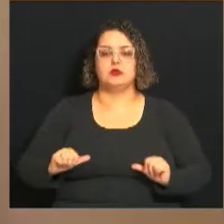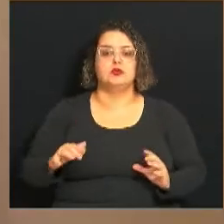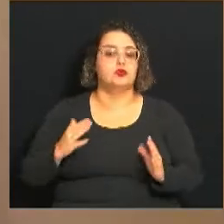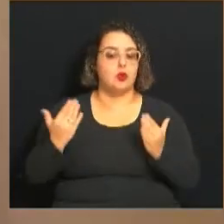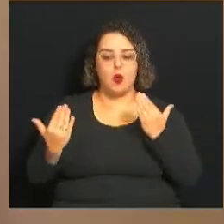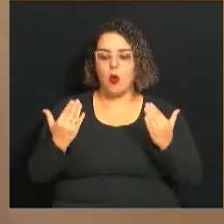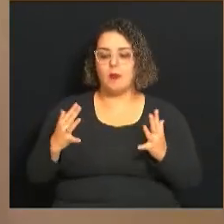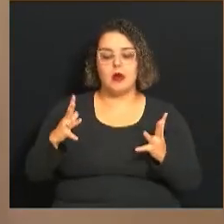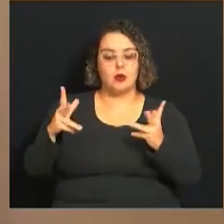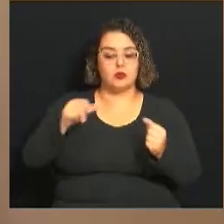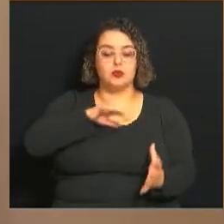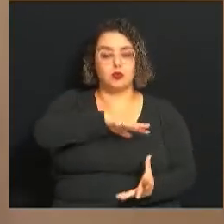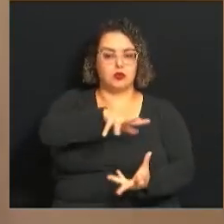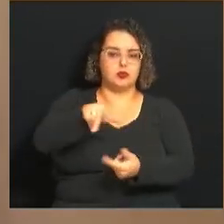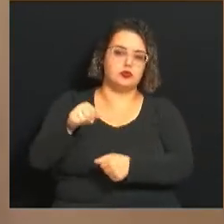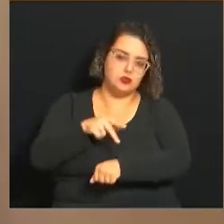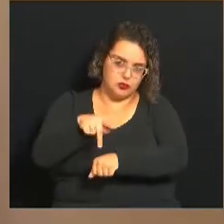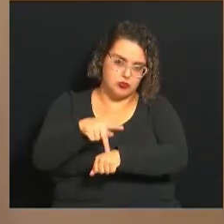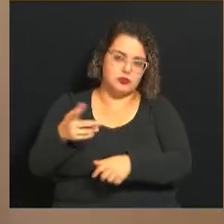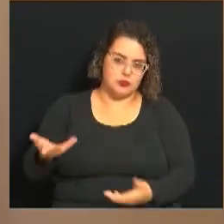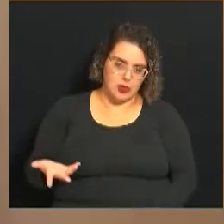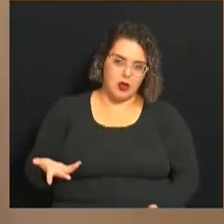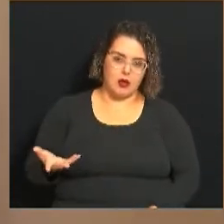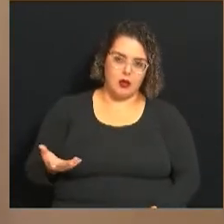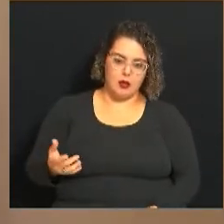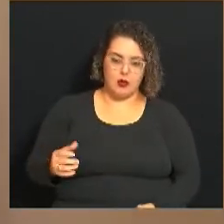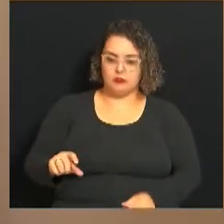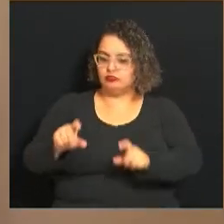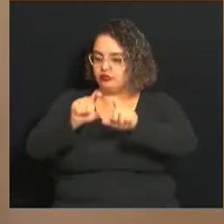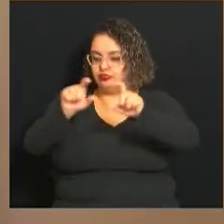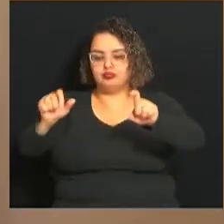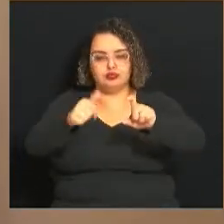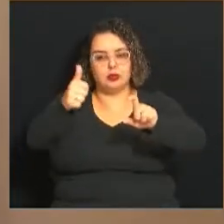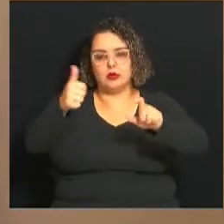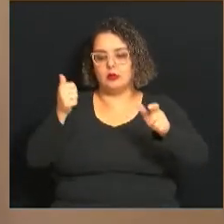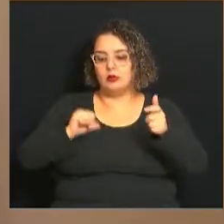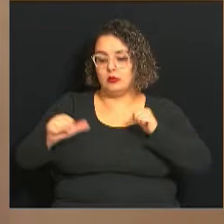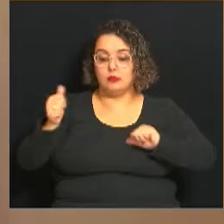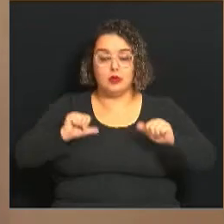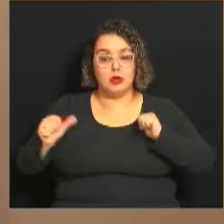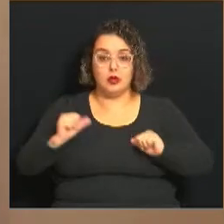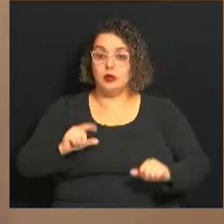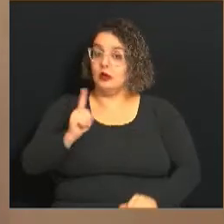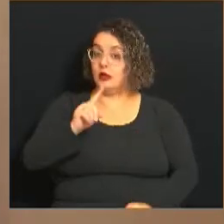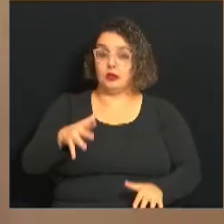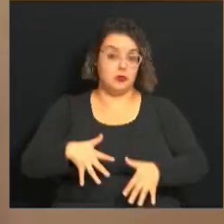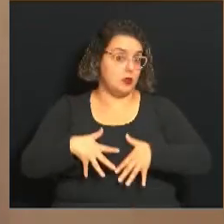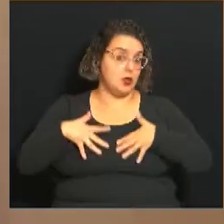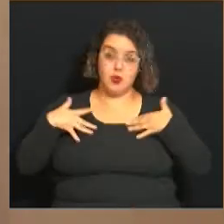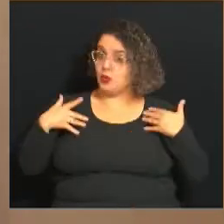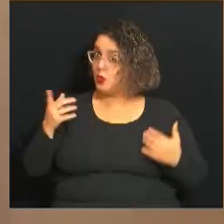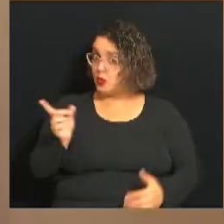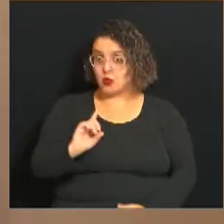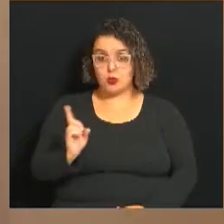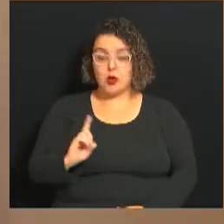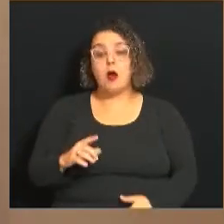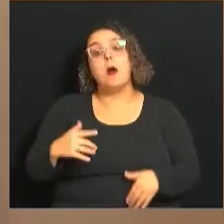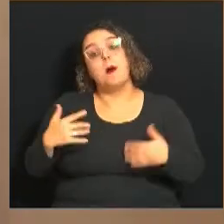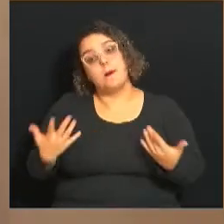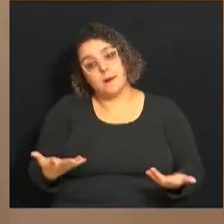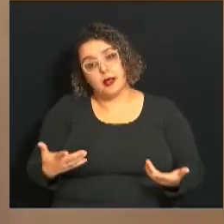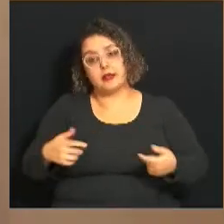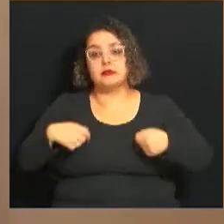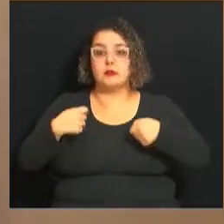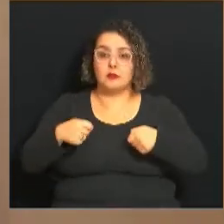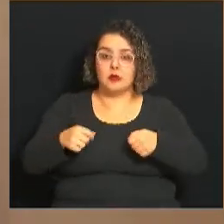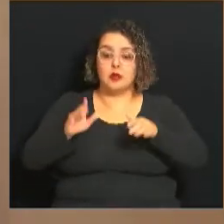aí num dado, né, de primeiro lugar que eu falo que não é orgulho para nós, mas que tem que ser um ponto de